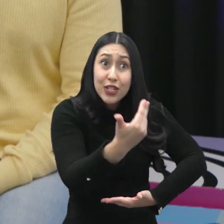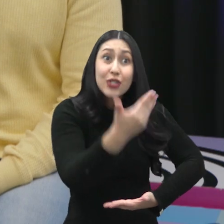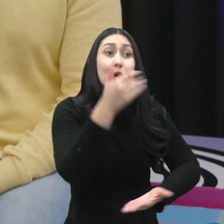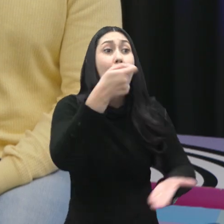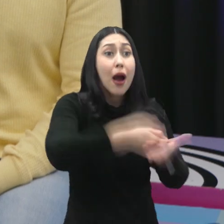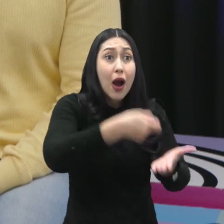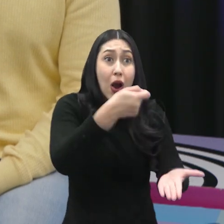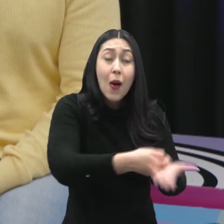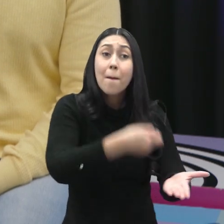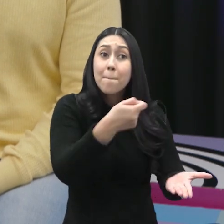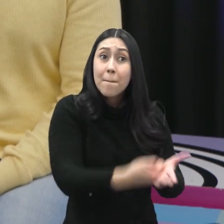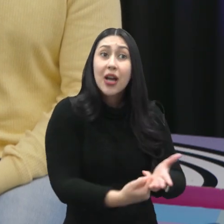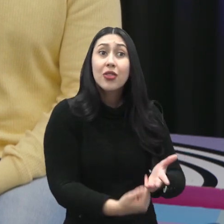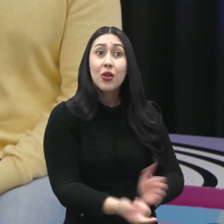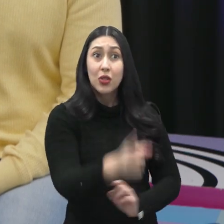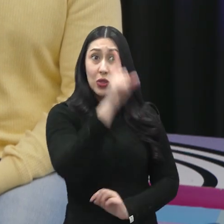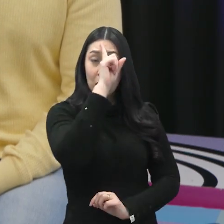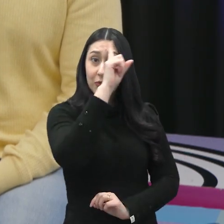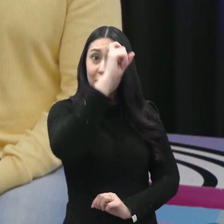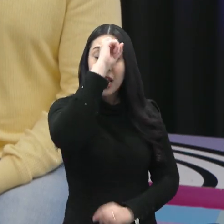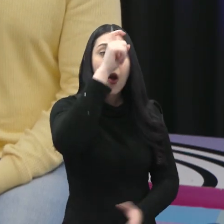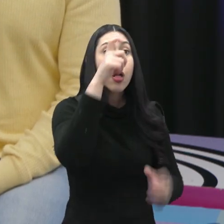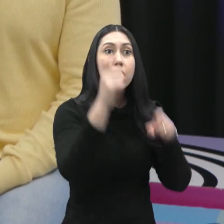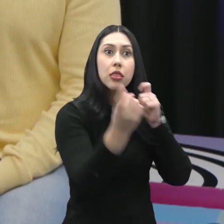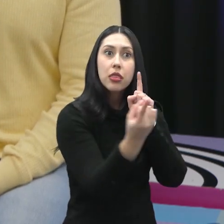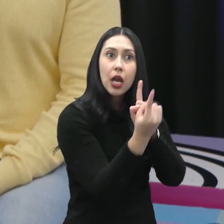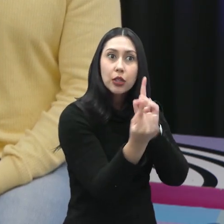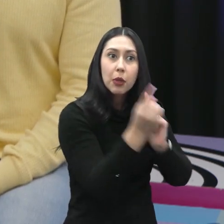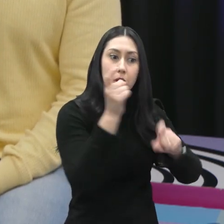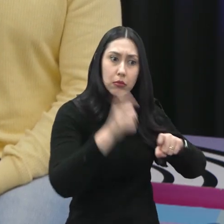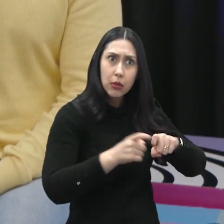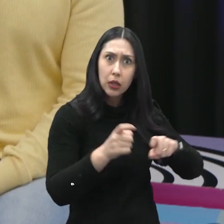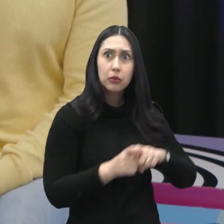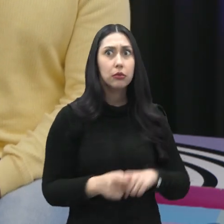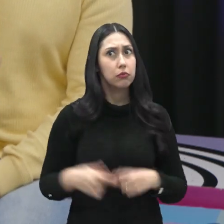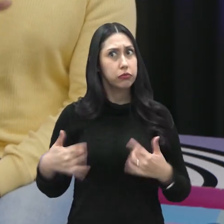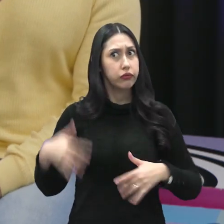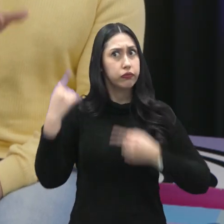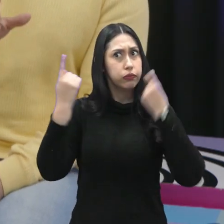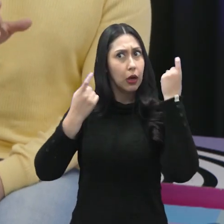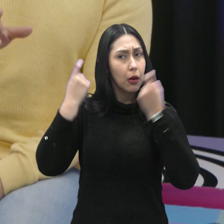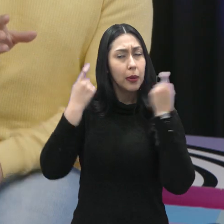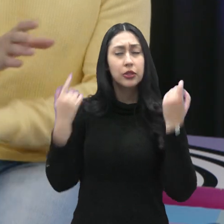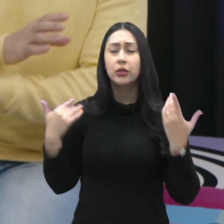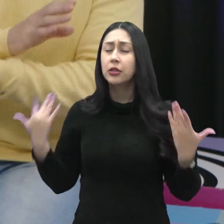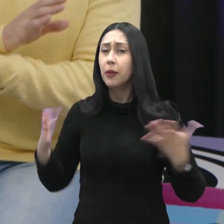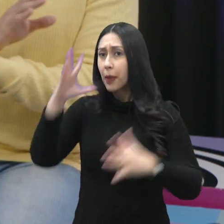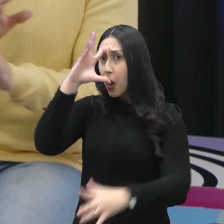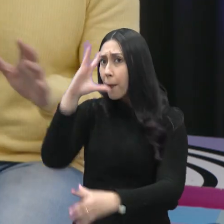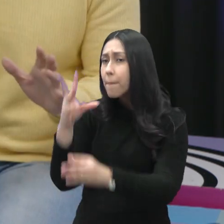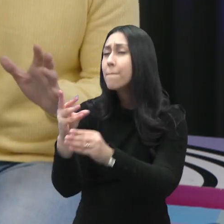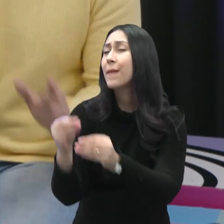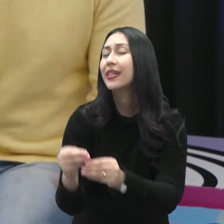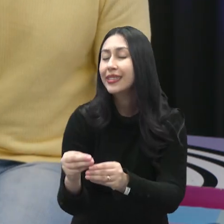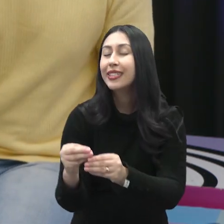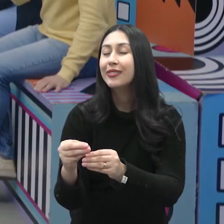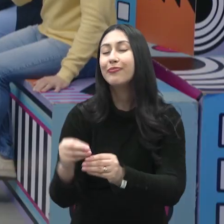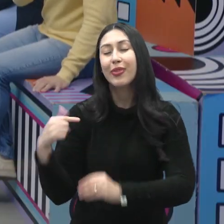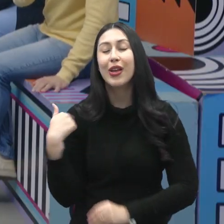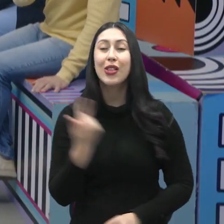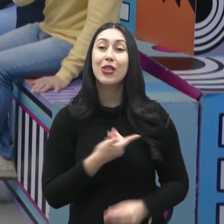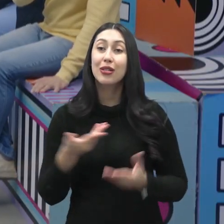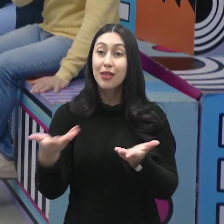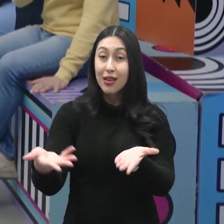exigindo até atendimento médico em clínicas e hospitais. Preocupante, né? Ó, para nos ajudar então a entender melhor esse fenômeno todo, a